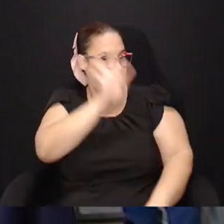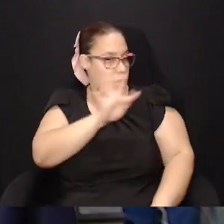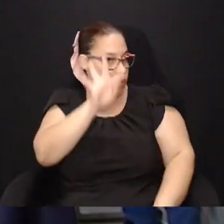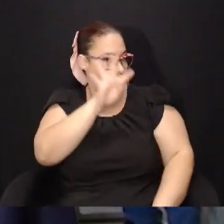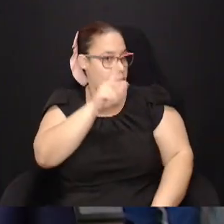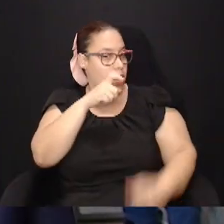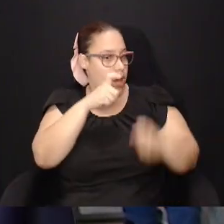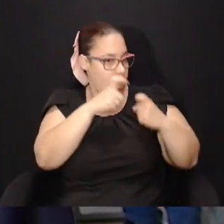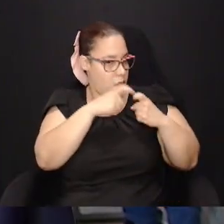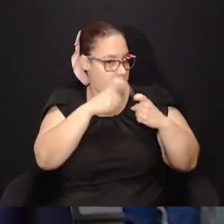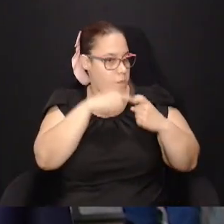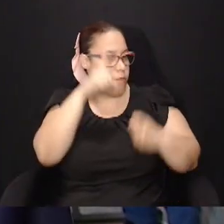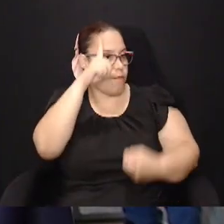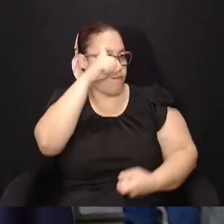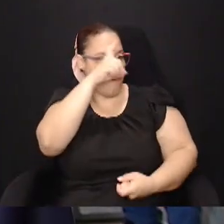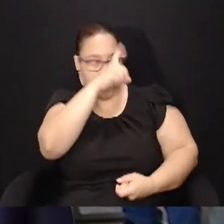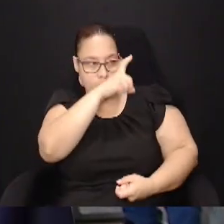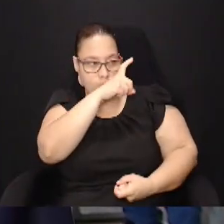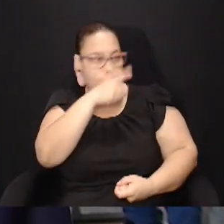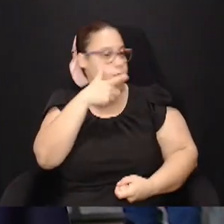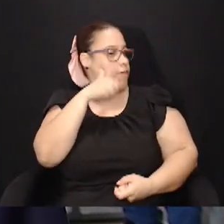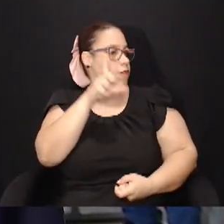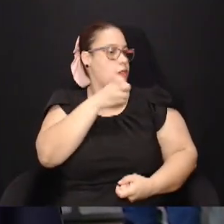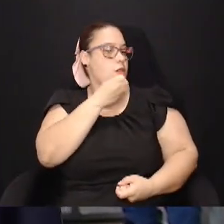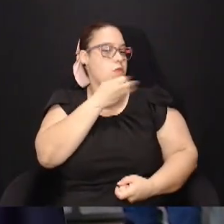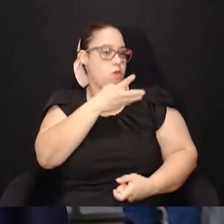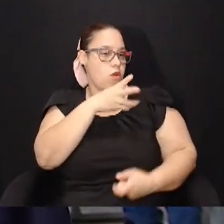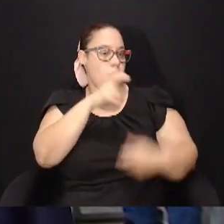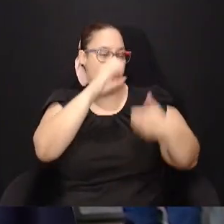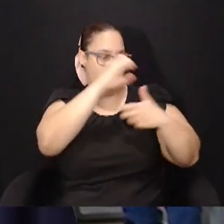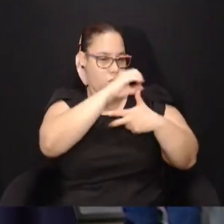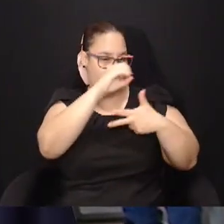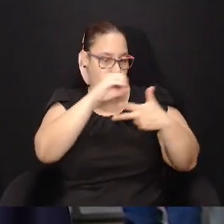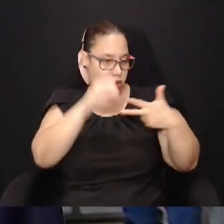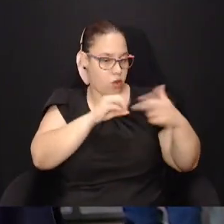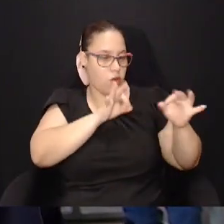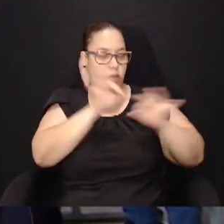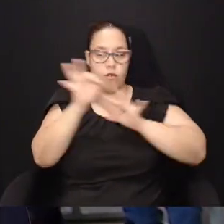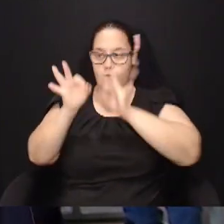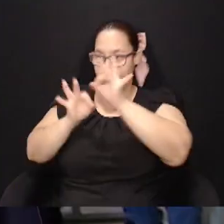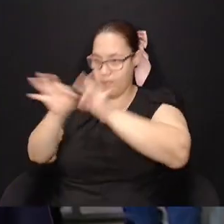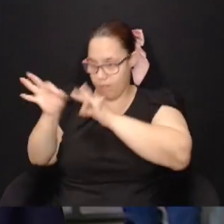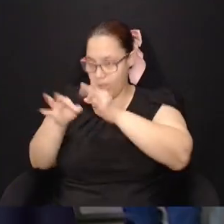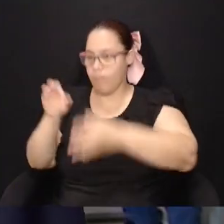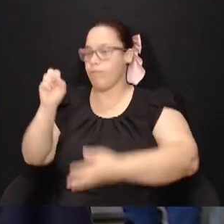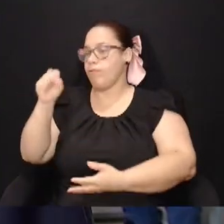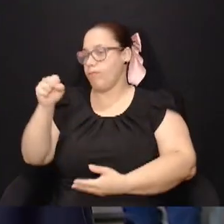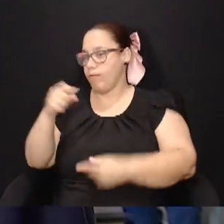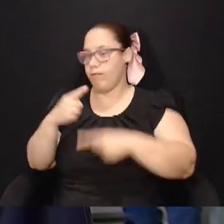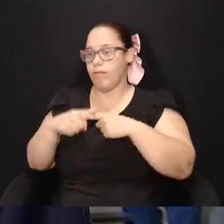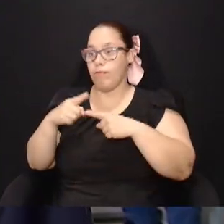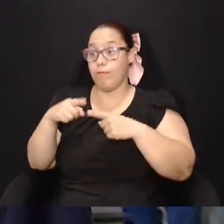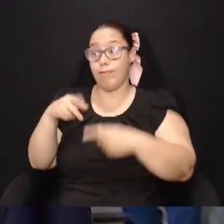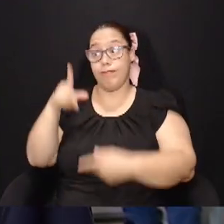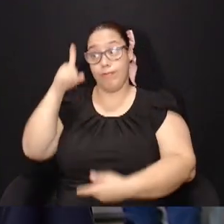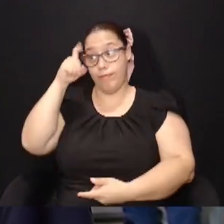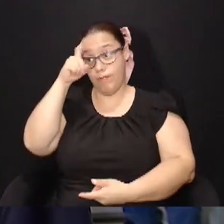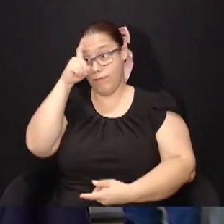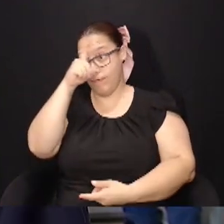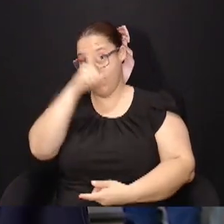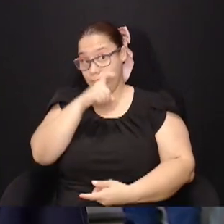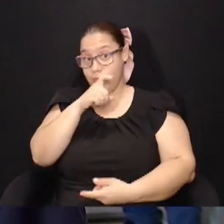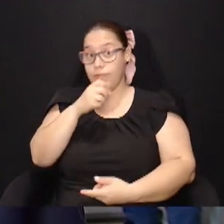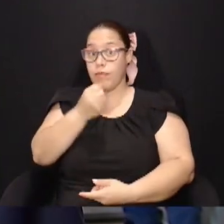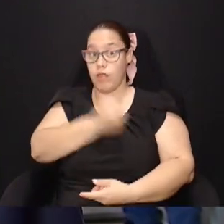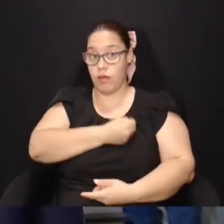difícil. Então, para conseguir uma boa nota do Enem, você veio aqui se preparar. Isso, tem que estar bem preparado porque é bem concorrido, né? Então tem que estar uma nota acima